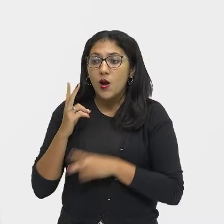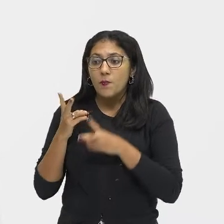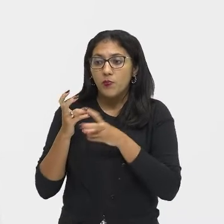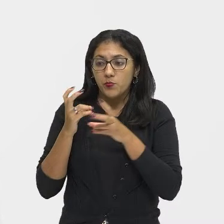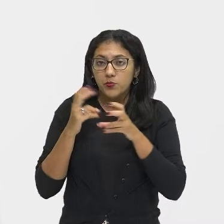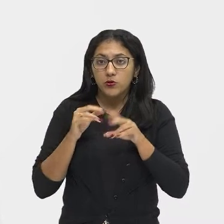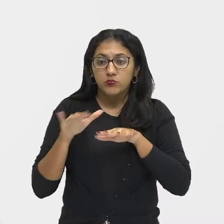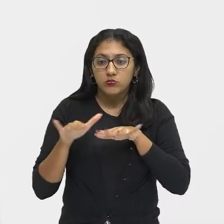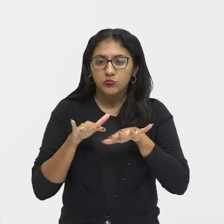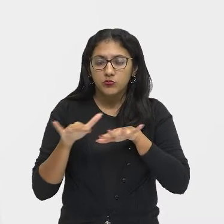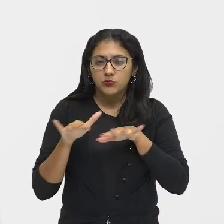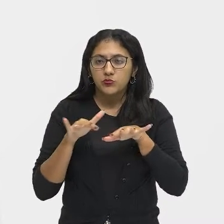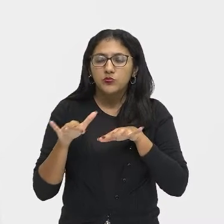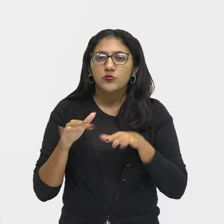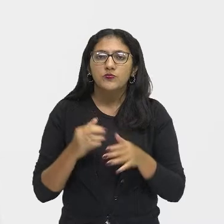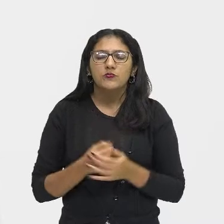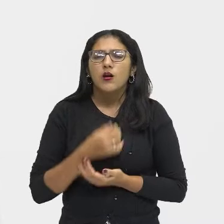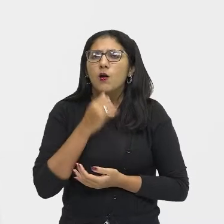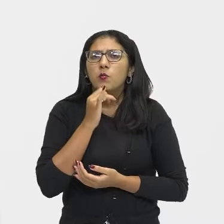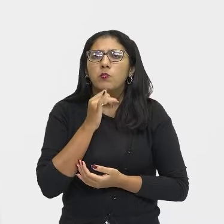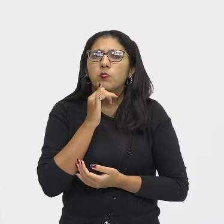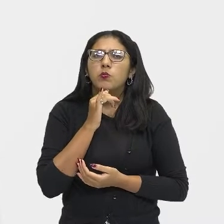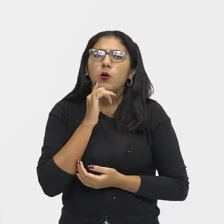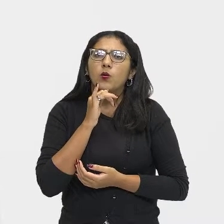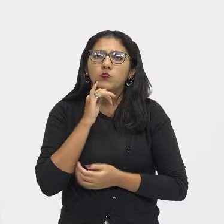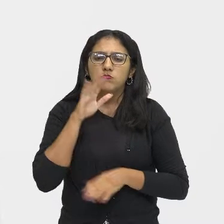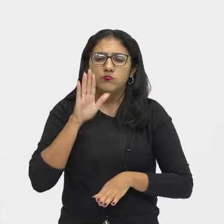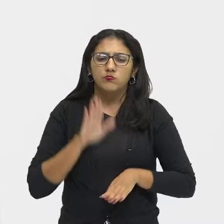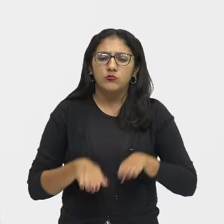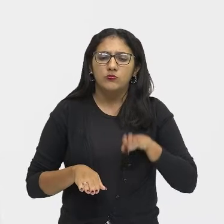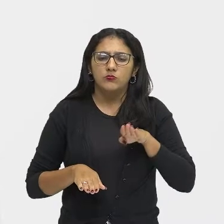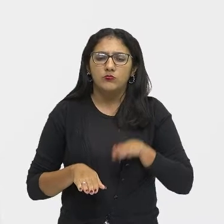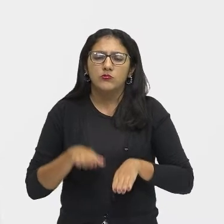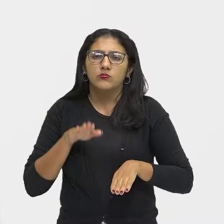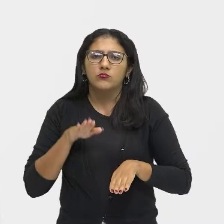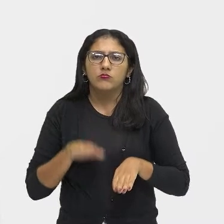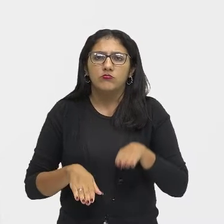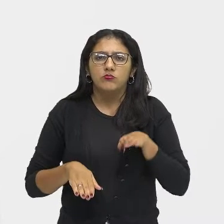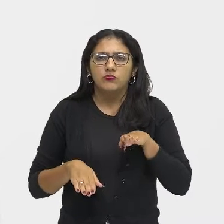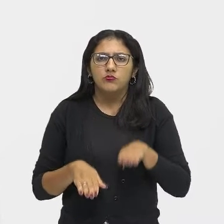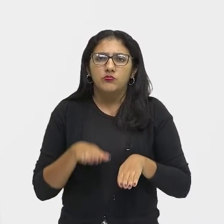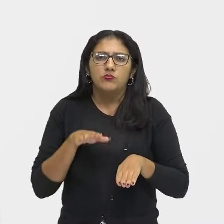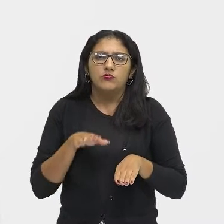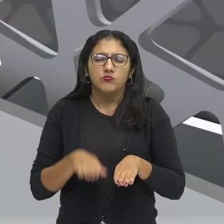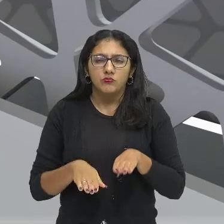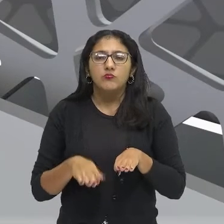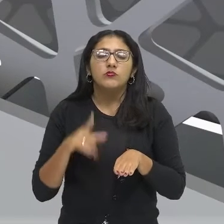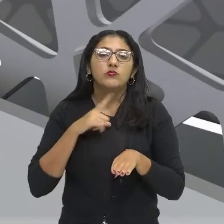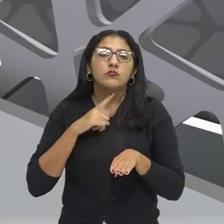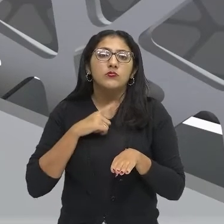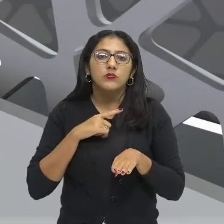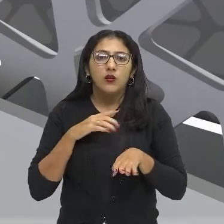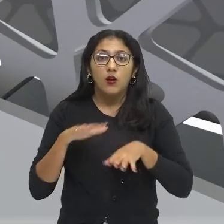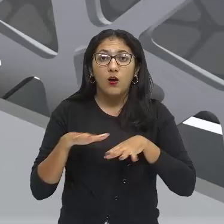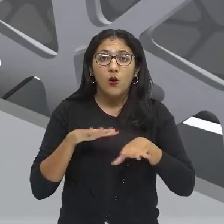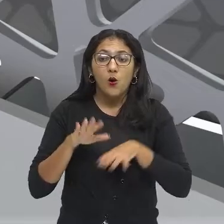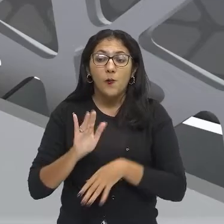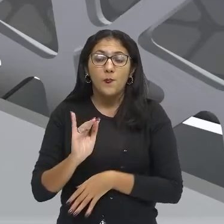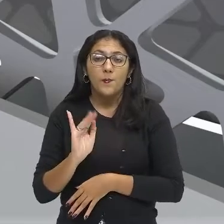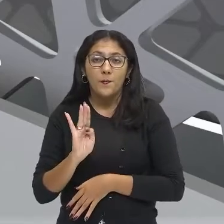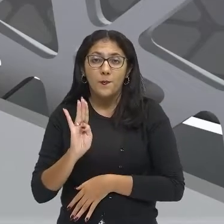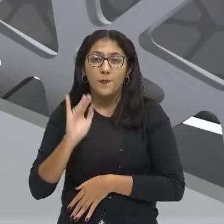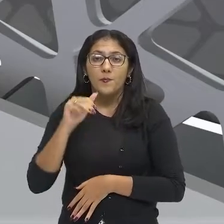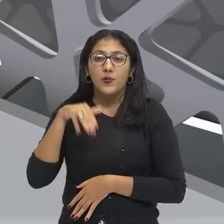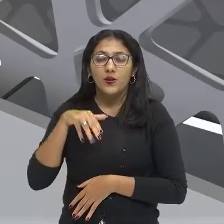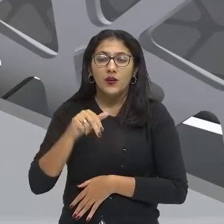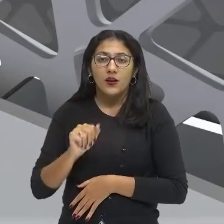compasso. Então, por exemplo, uma marcha, quando a gente realiza uma marcha, nós estamos trabalhando um ritmo binário.